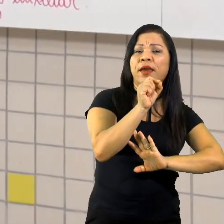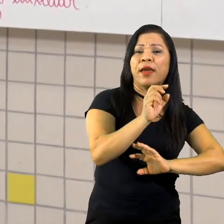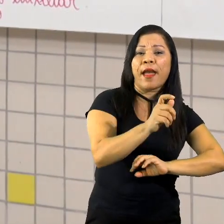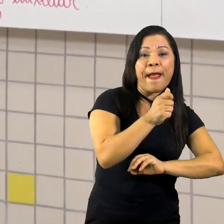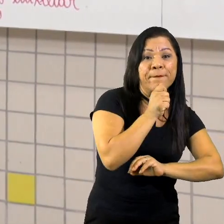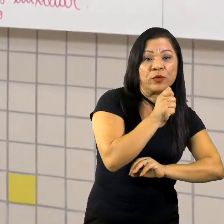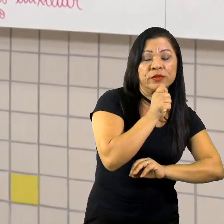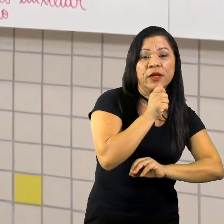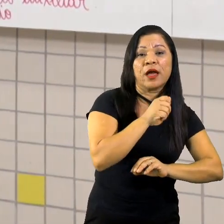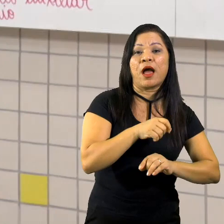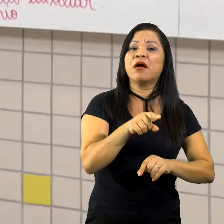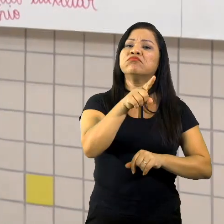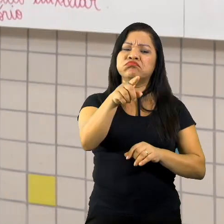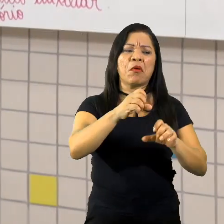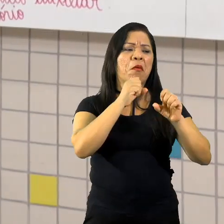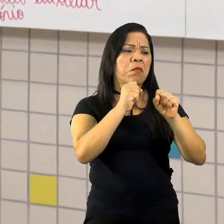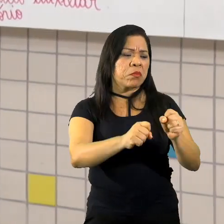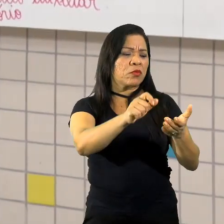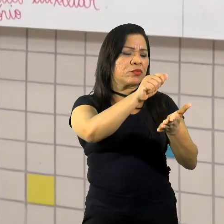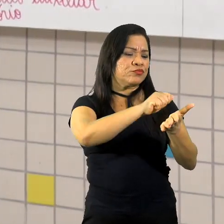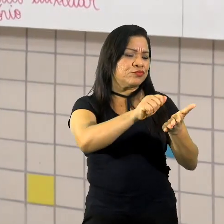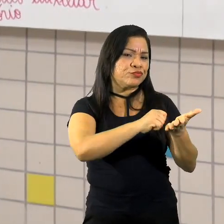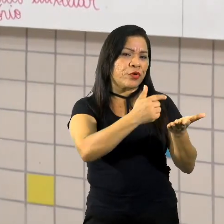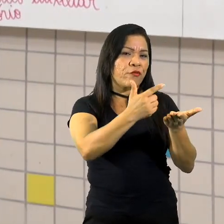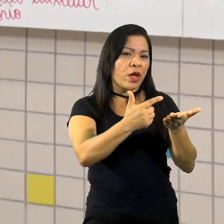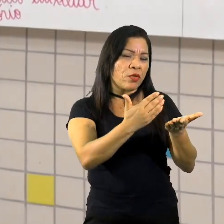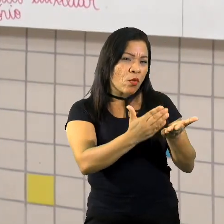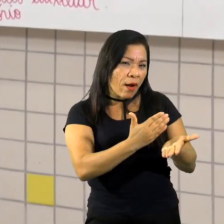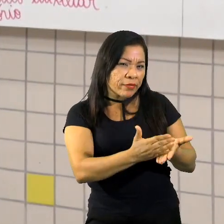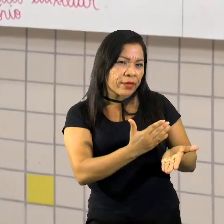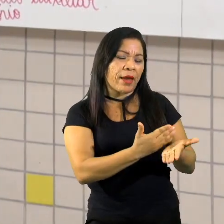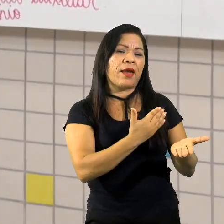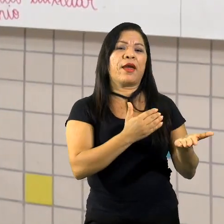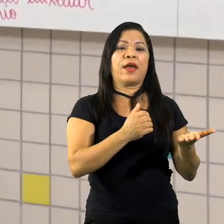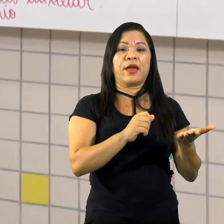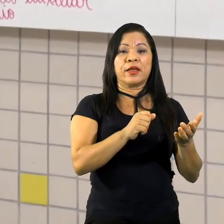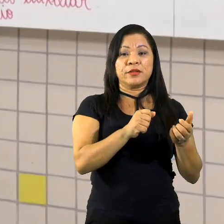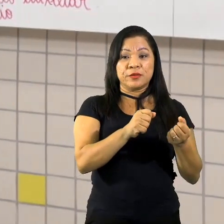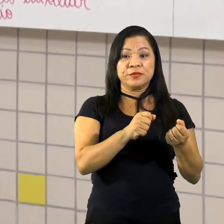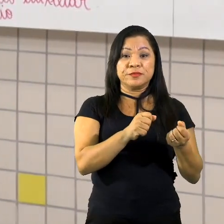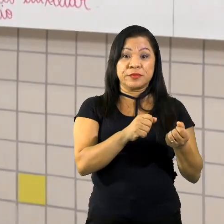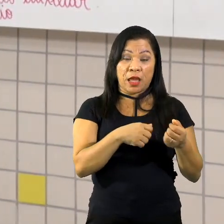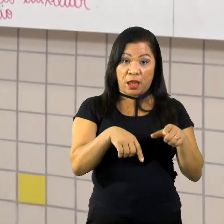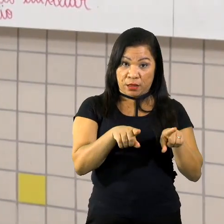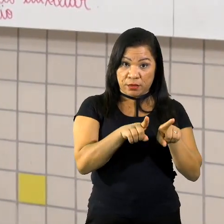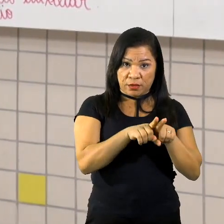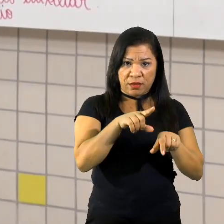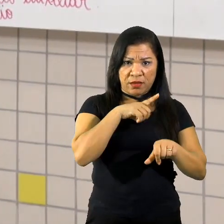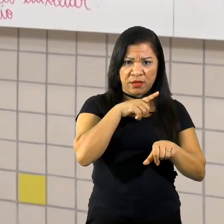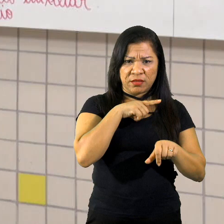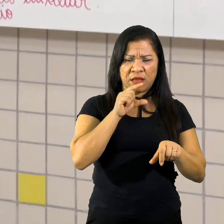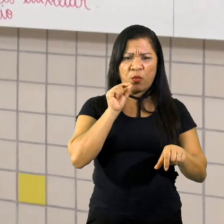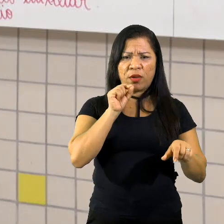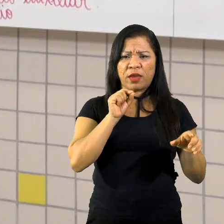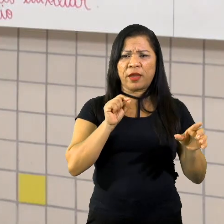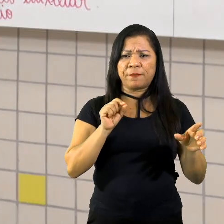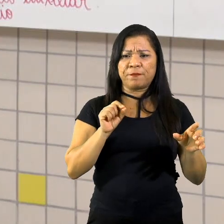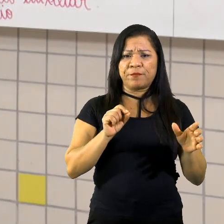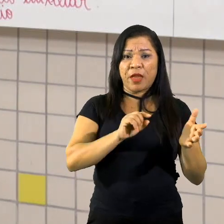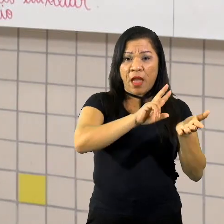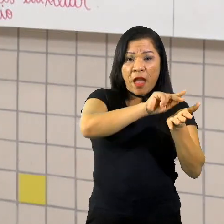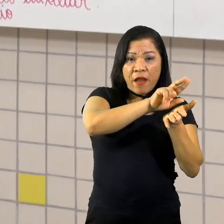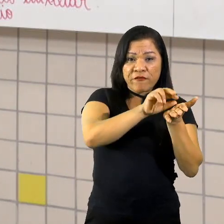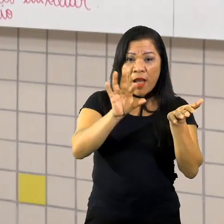jeito que vocês quiserem, né, organizadinho ou em nuvem, e vocês vão puxar alguns elementos que vai definir esse